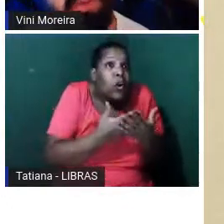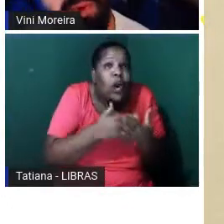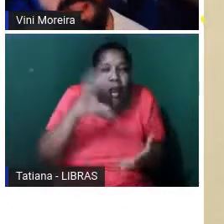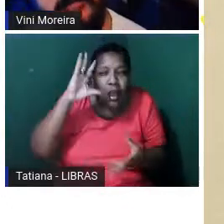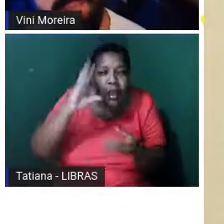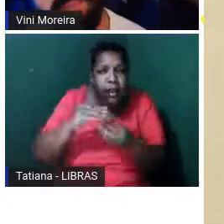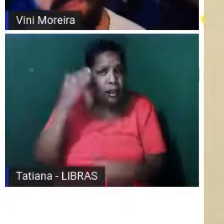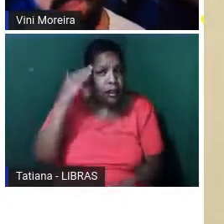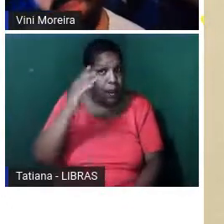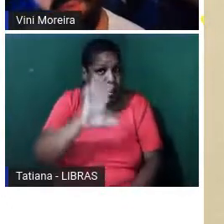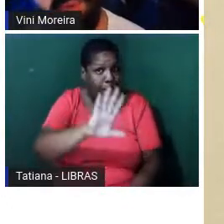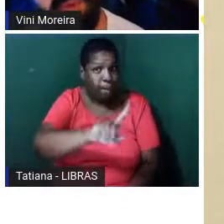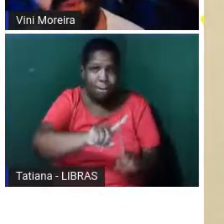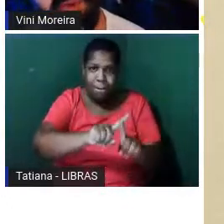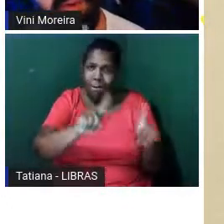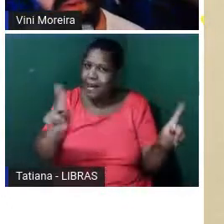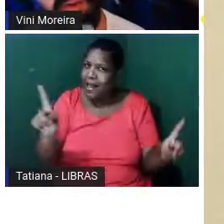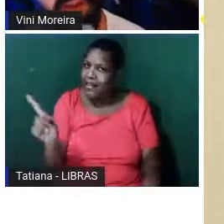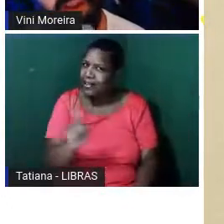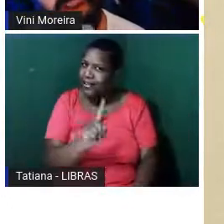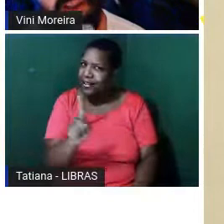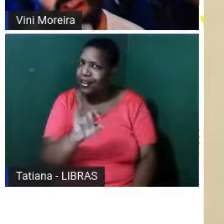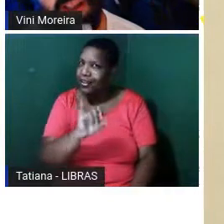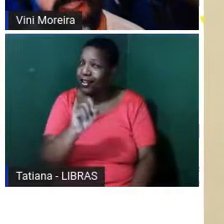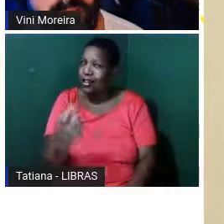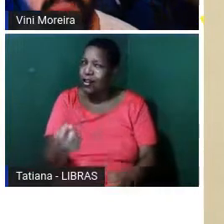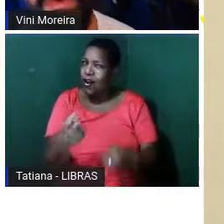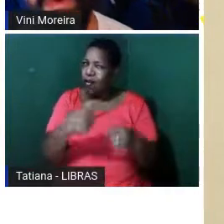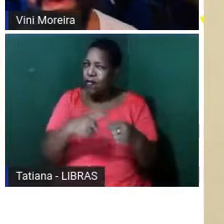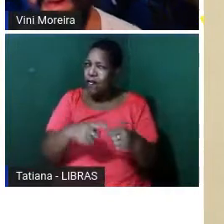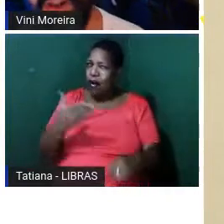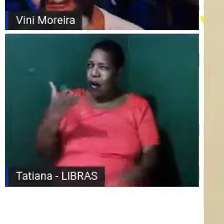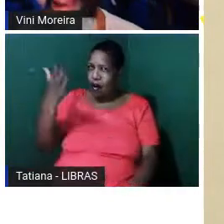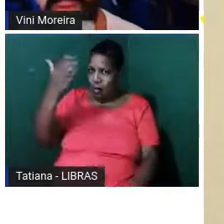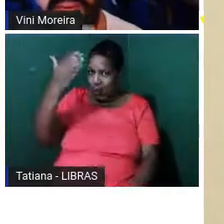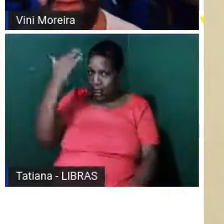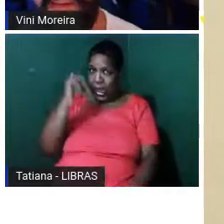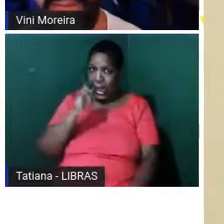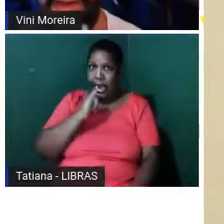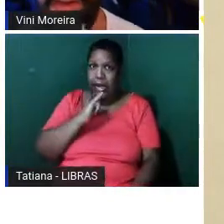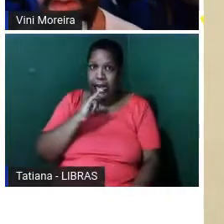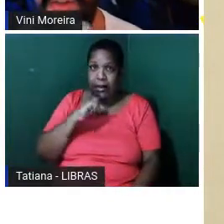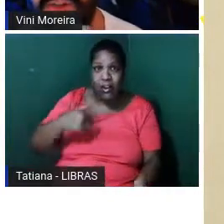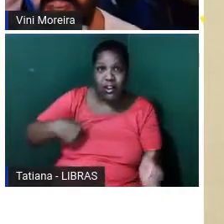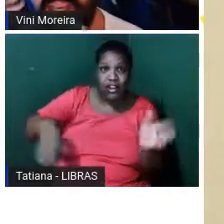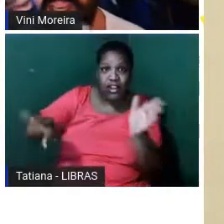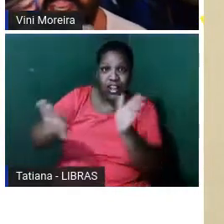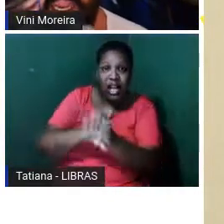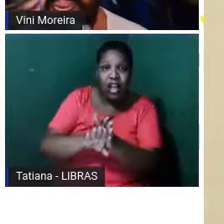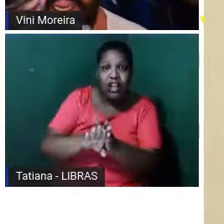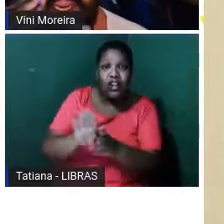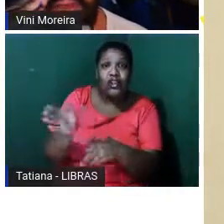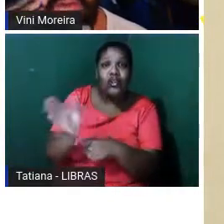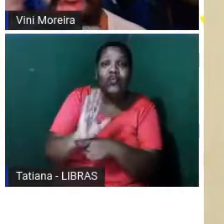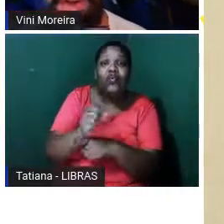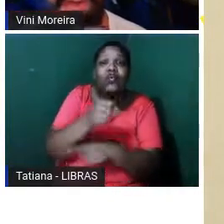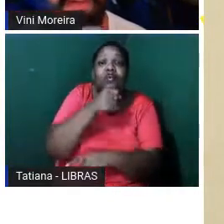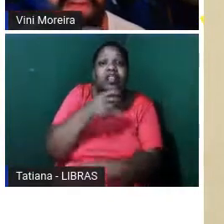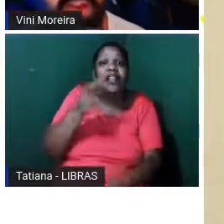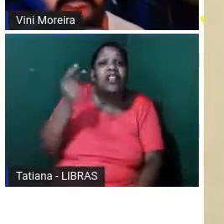mas se a gente voltar para o o exemplo do da chegada do trem dos filmes antigos